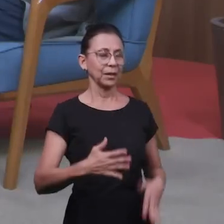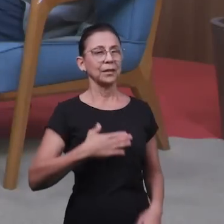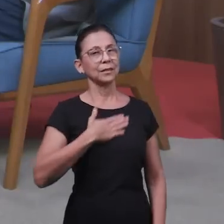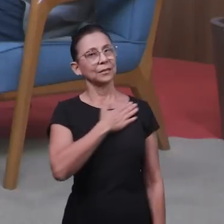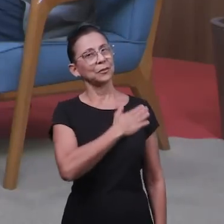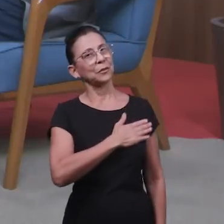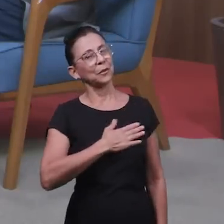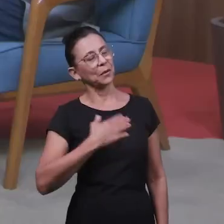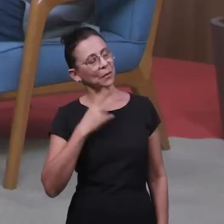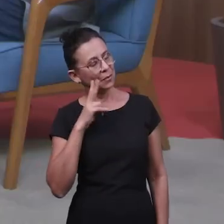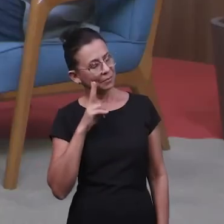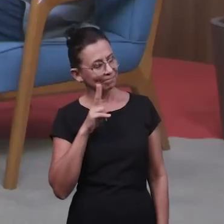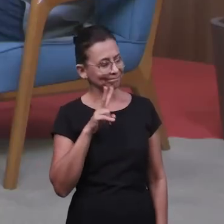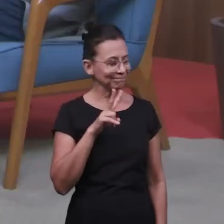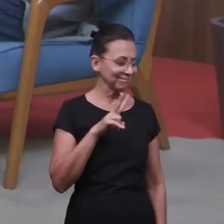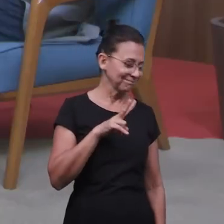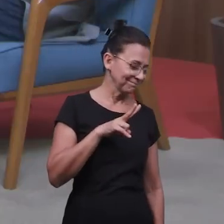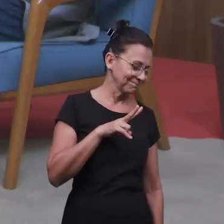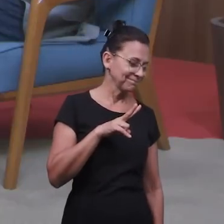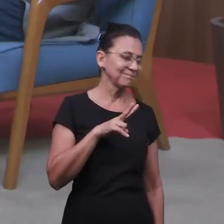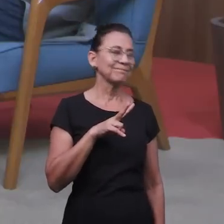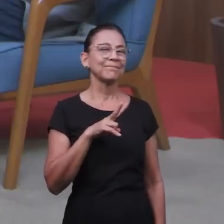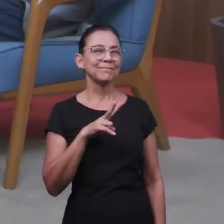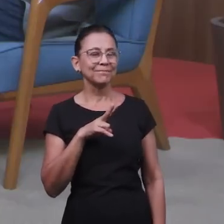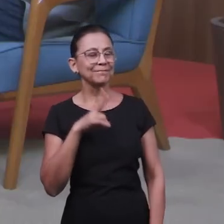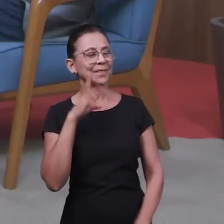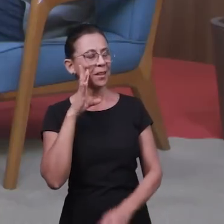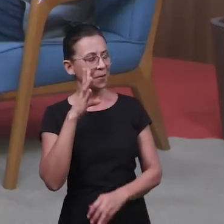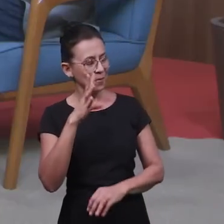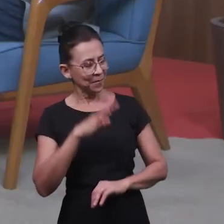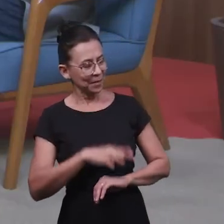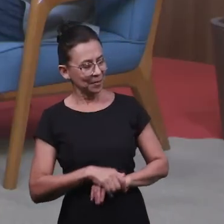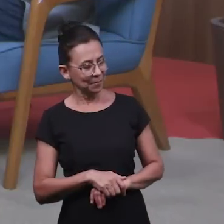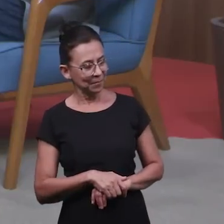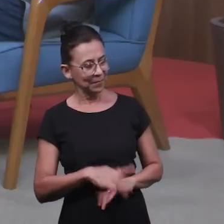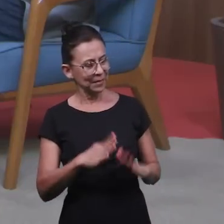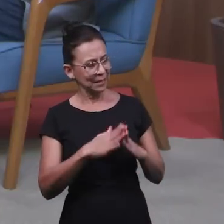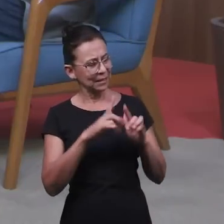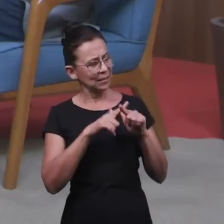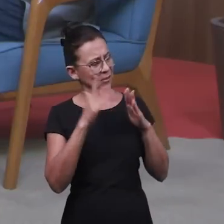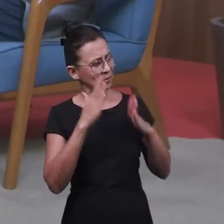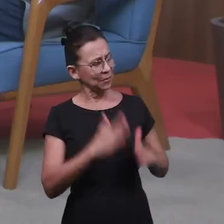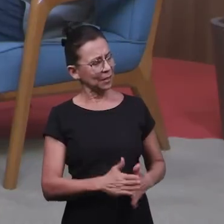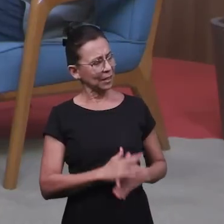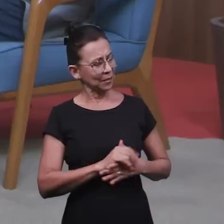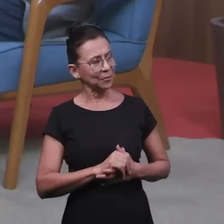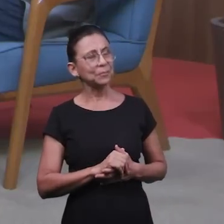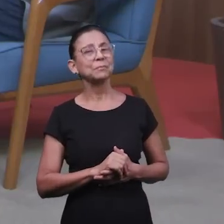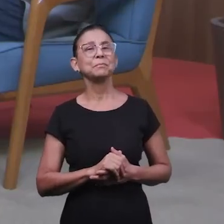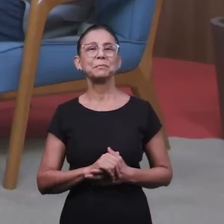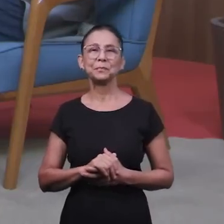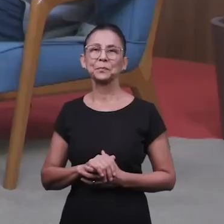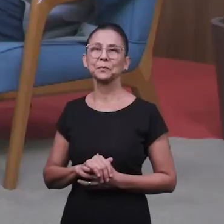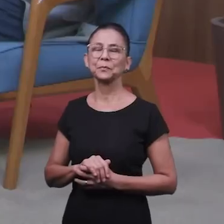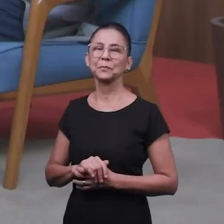se agrada em olhar, em contemplar a face da igreja. Glória a Jesus.